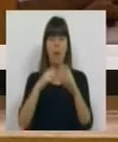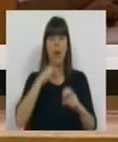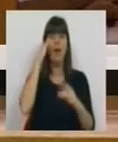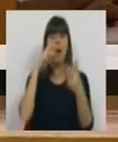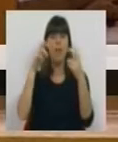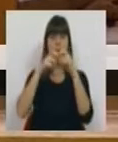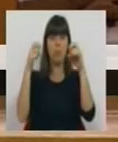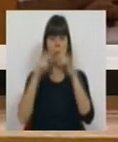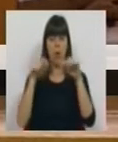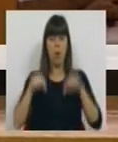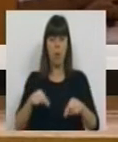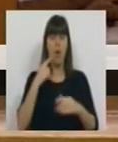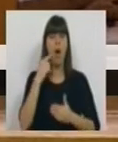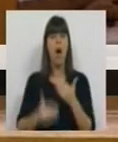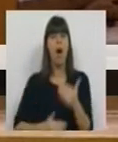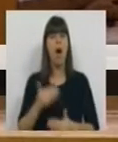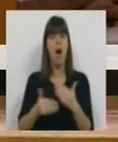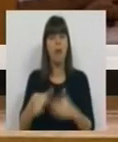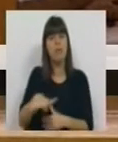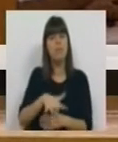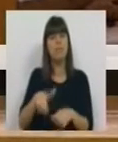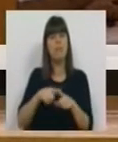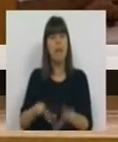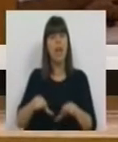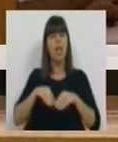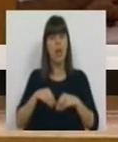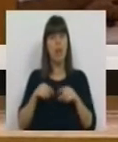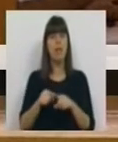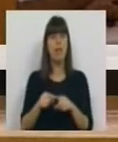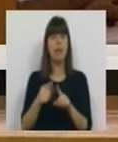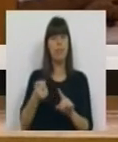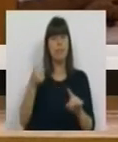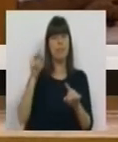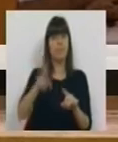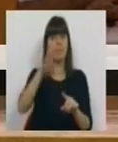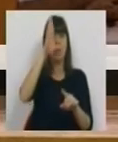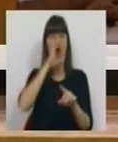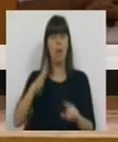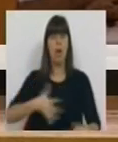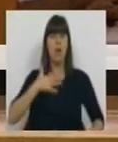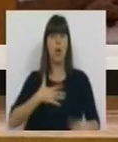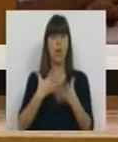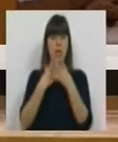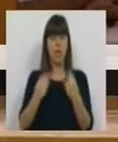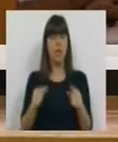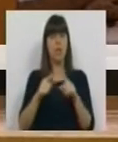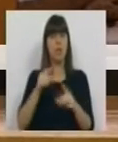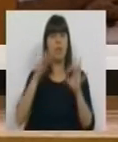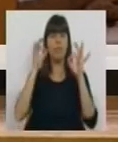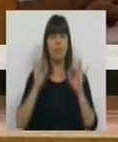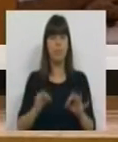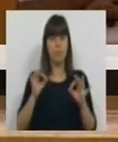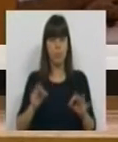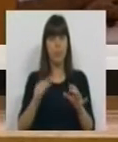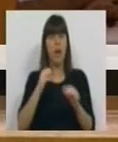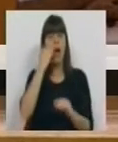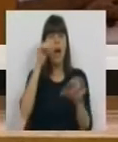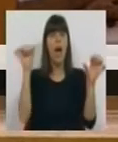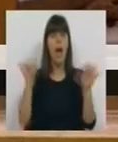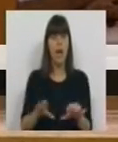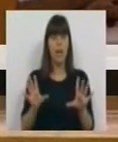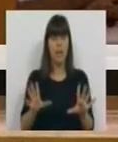graves problemas que hoje persistem no âmbito da adoção e que o anterior Governo não quis resolver e inclusivamente